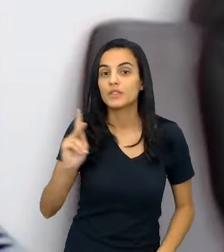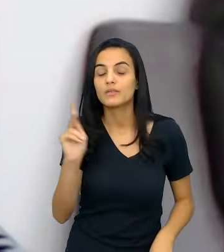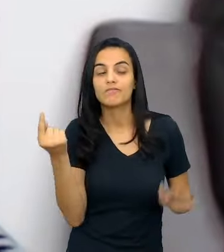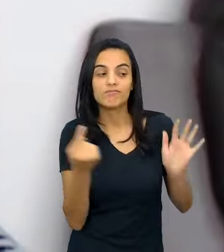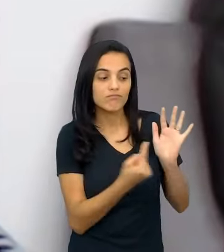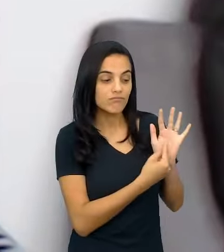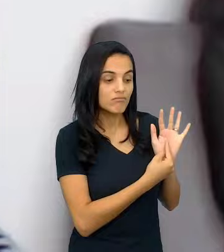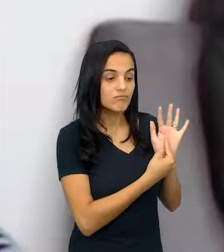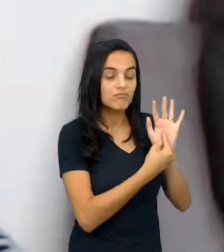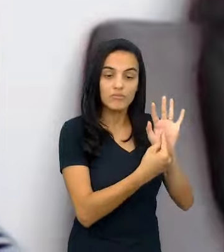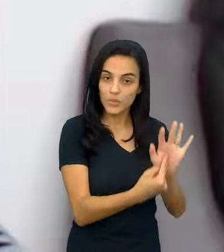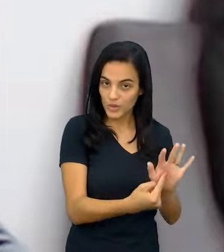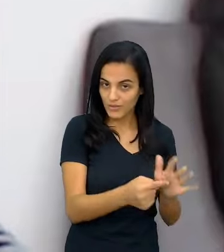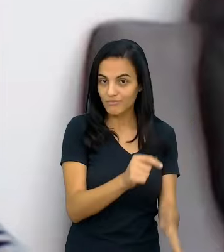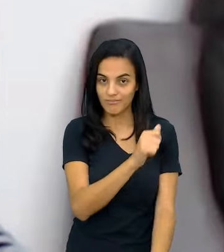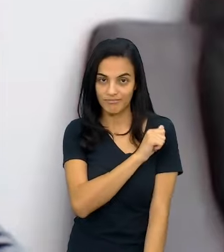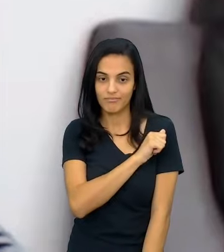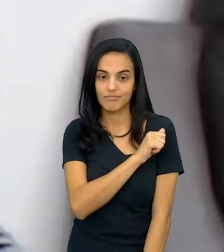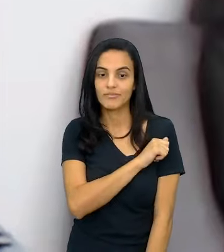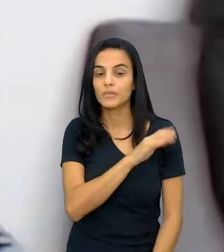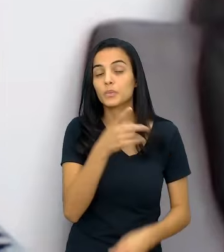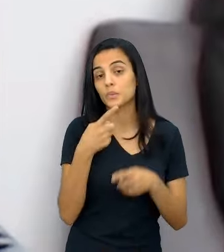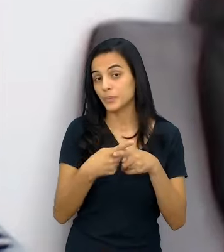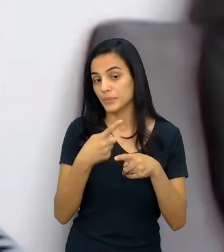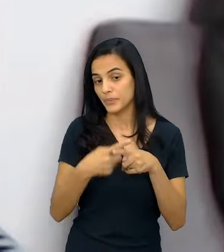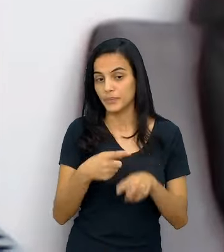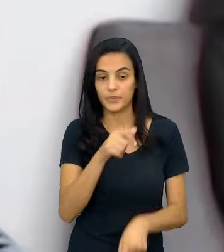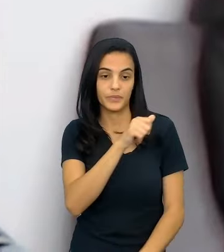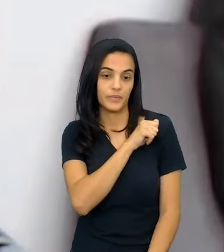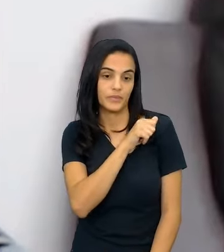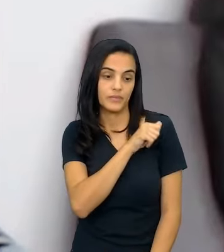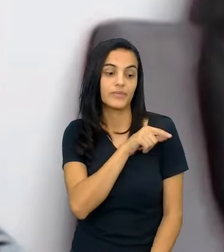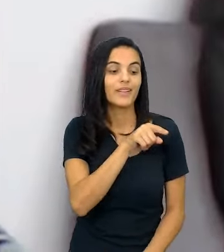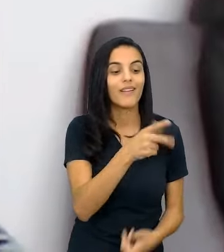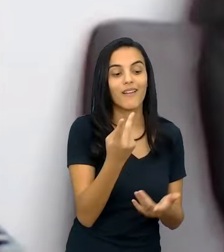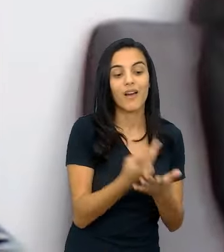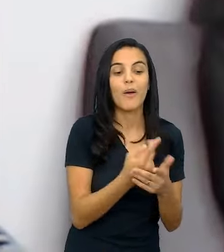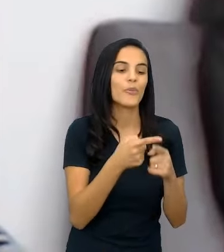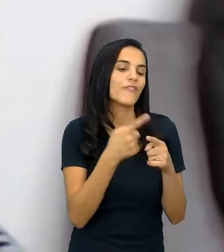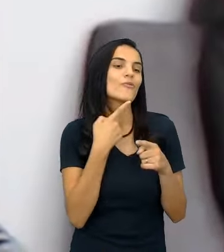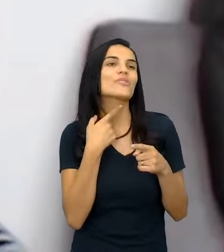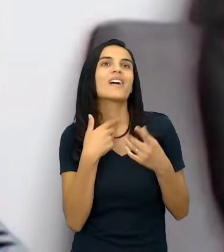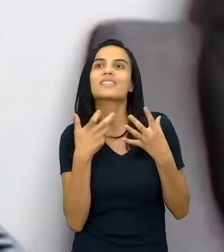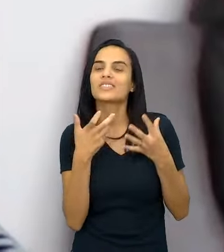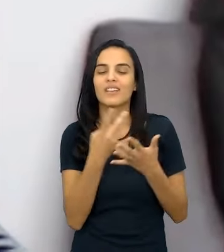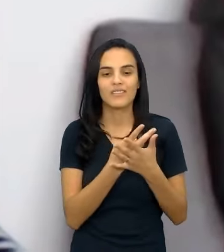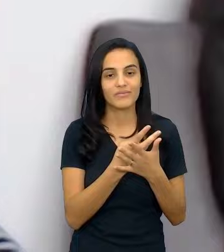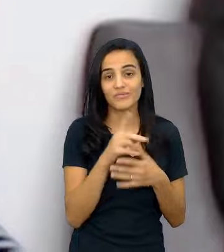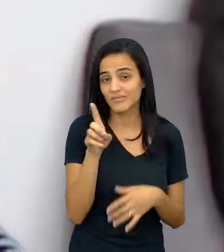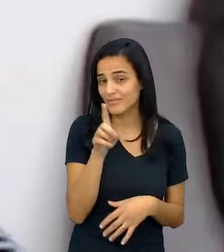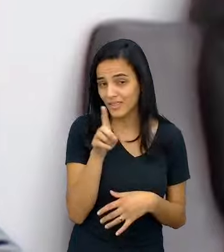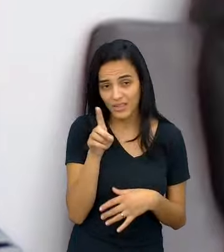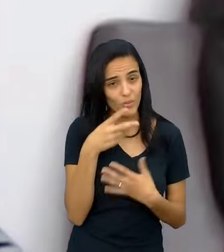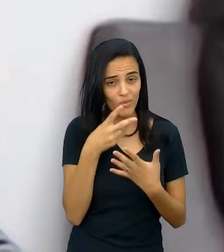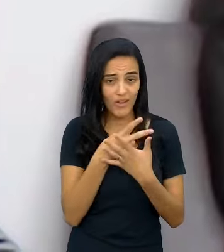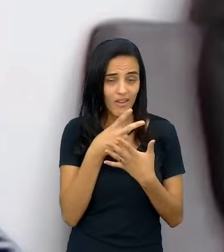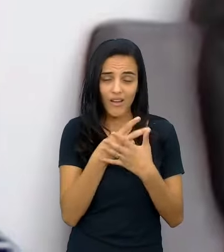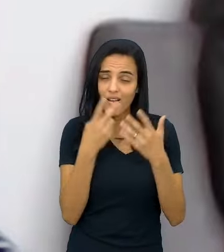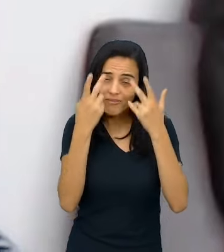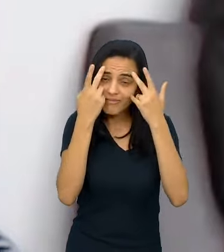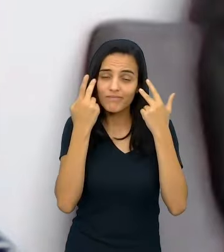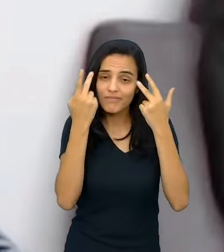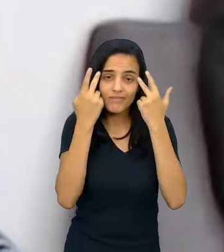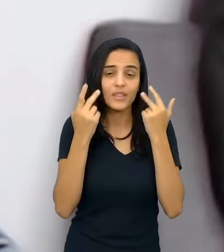seu respeito ao aluno, pois o aluno não erra porque deseja. E mais, o erro é pista, ele é dica para